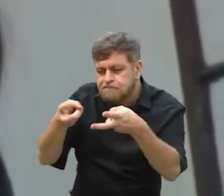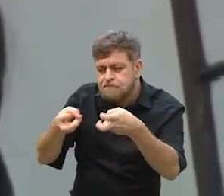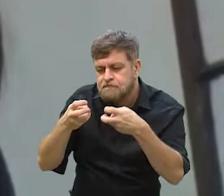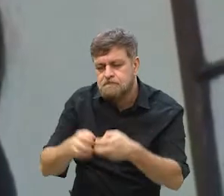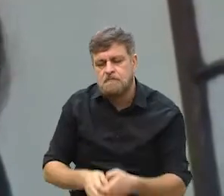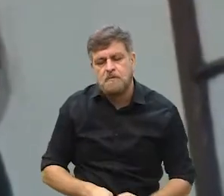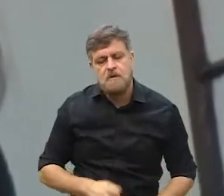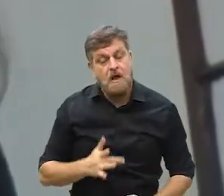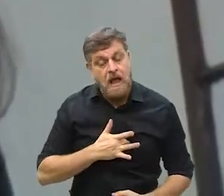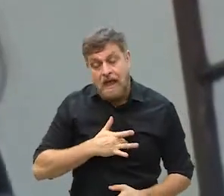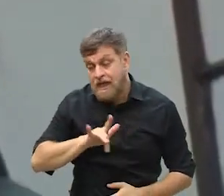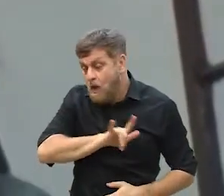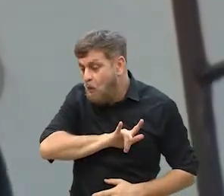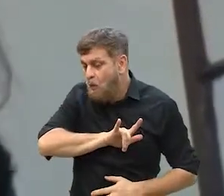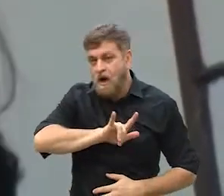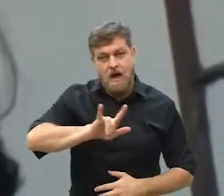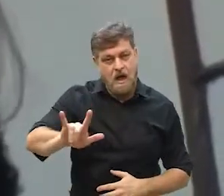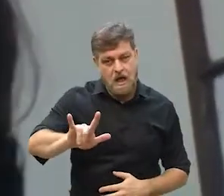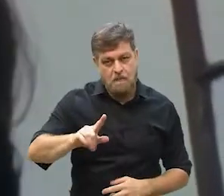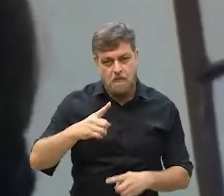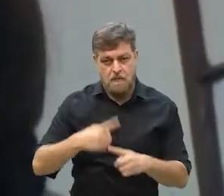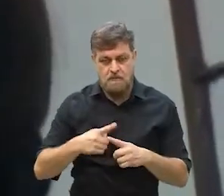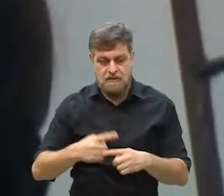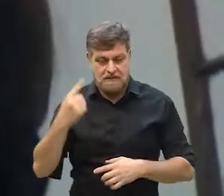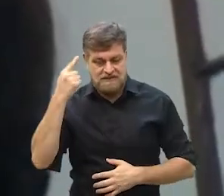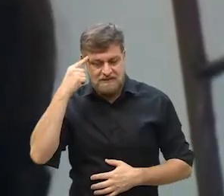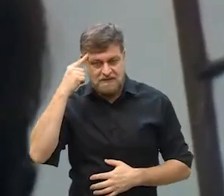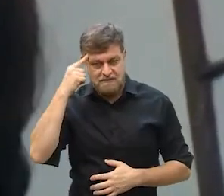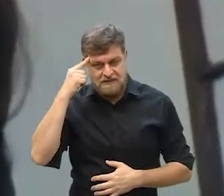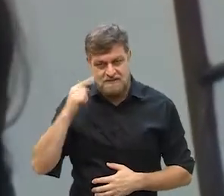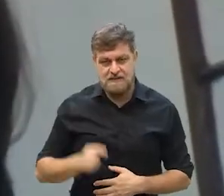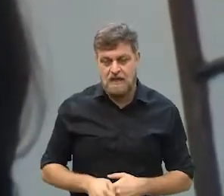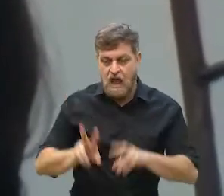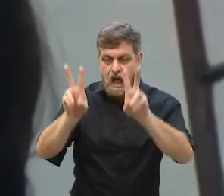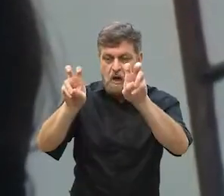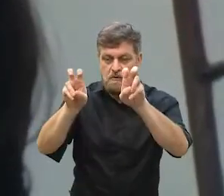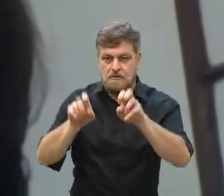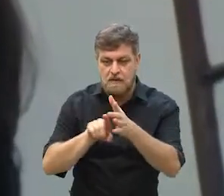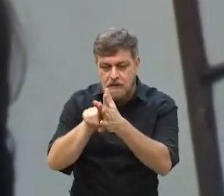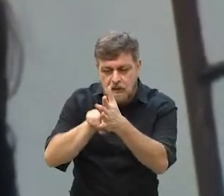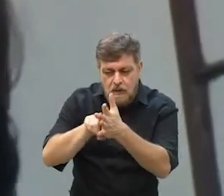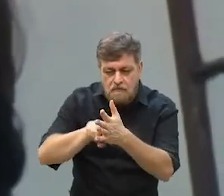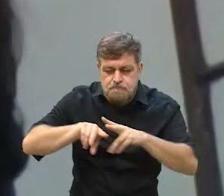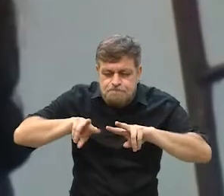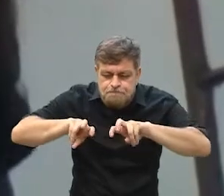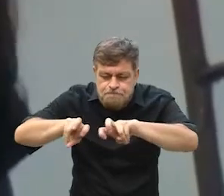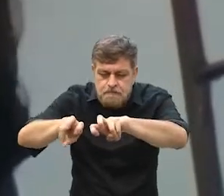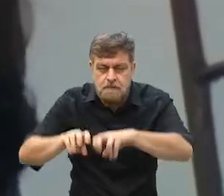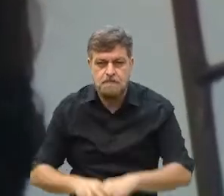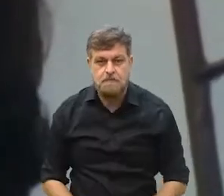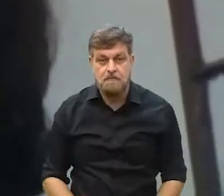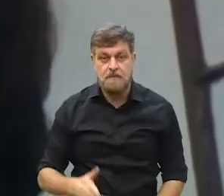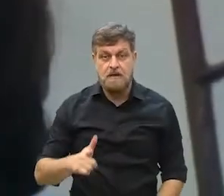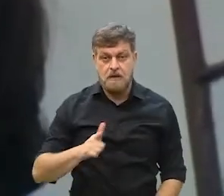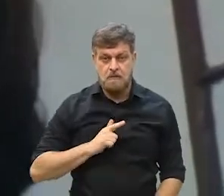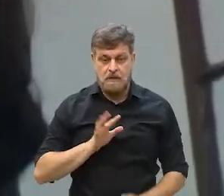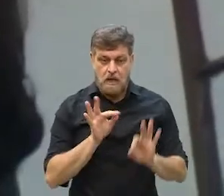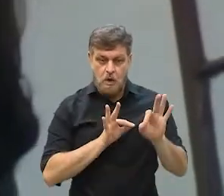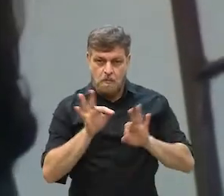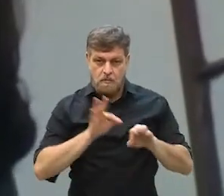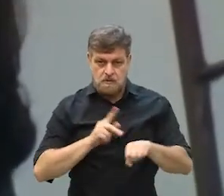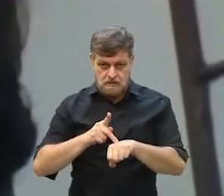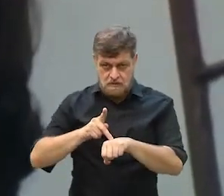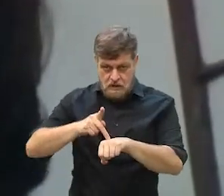tanto do ponto de vista geográfico, quanto do ponto de vista mesmo do tema que eu investigo. Eu tenho um projeto de extensão